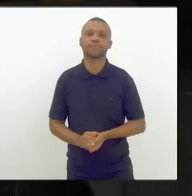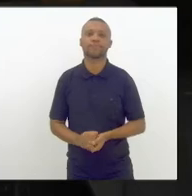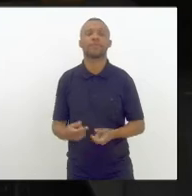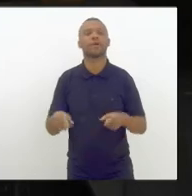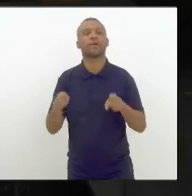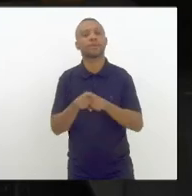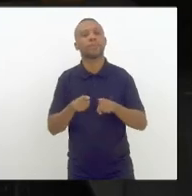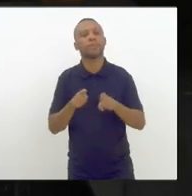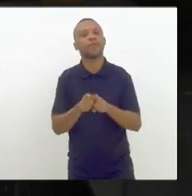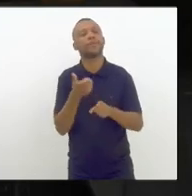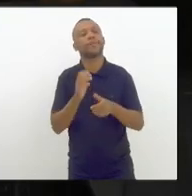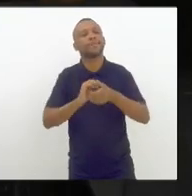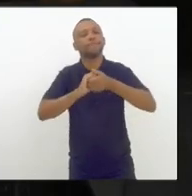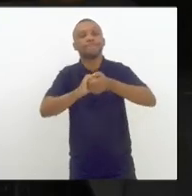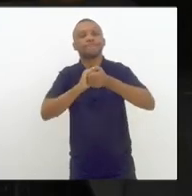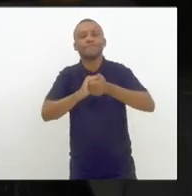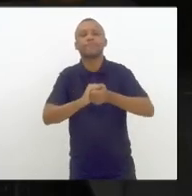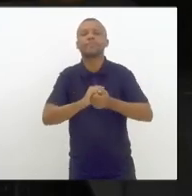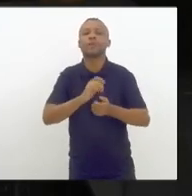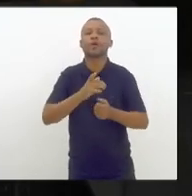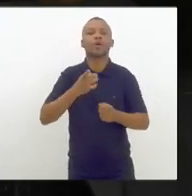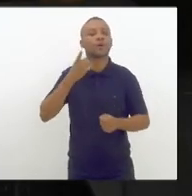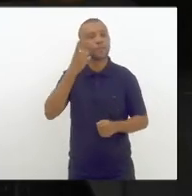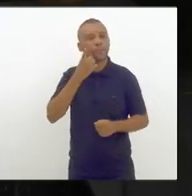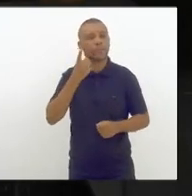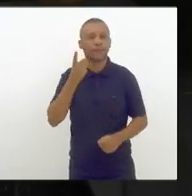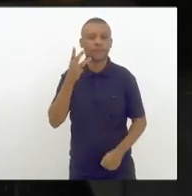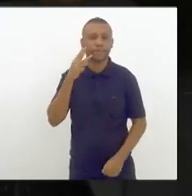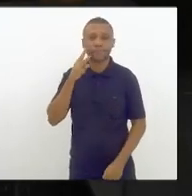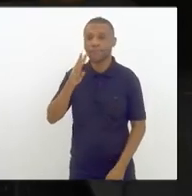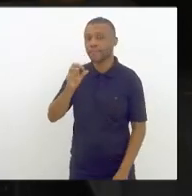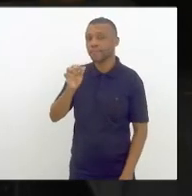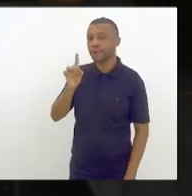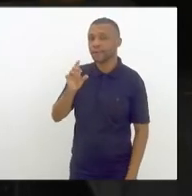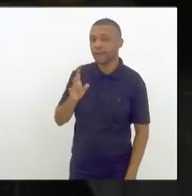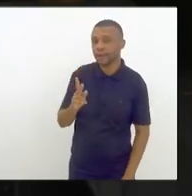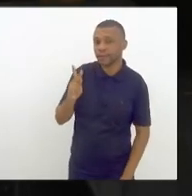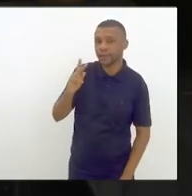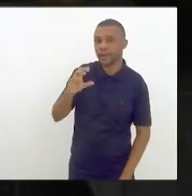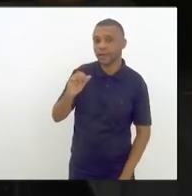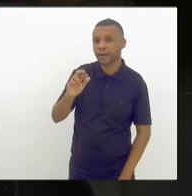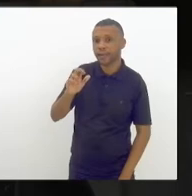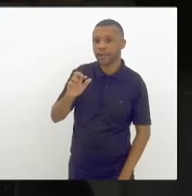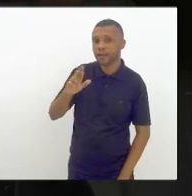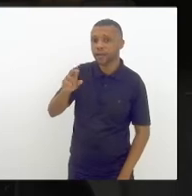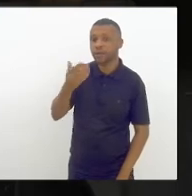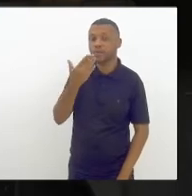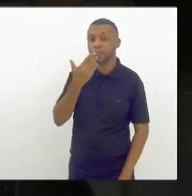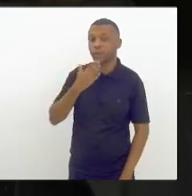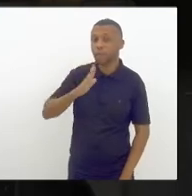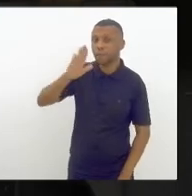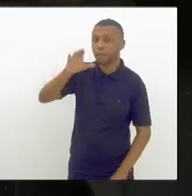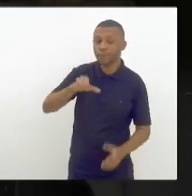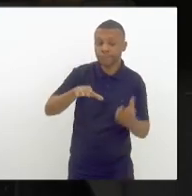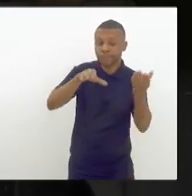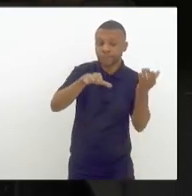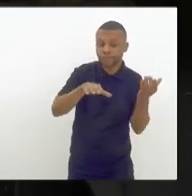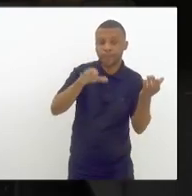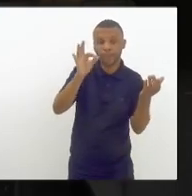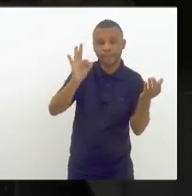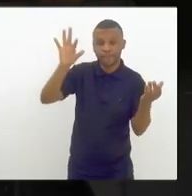o nosso Deputado waldeck Carneiro que se candidatou a câmara